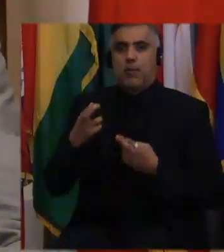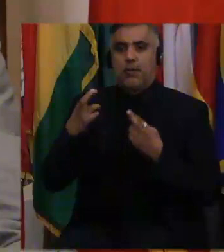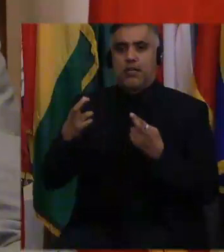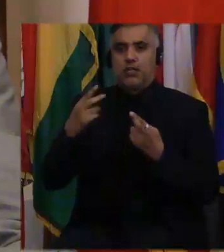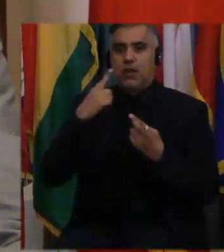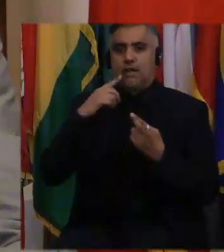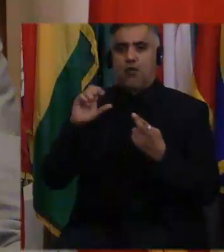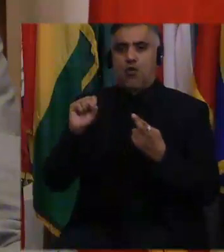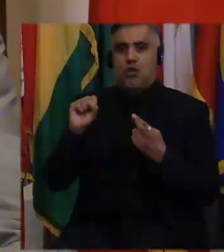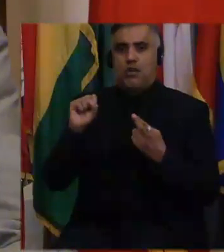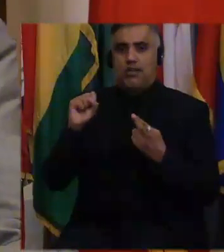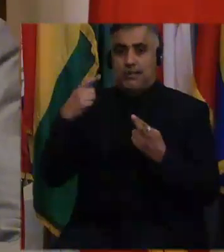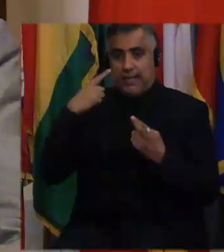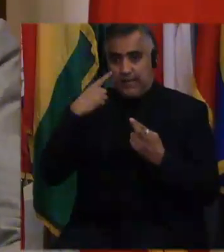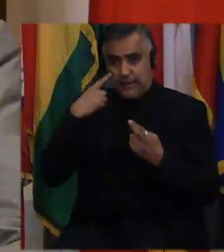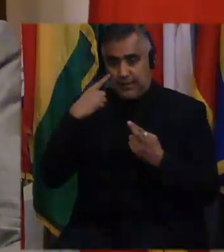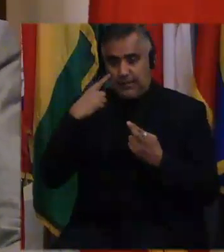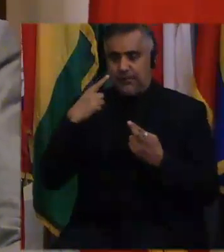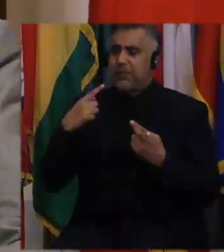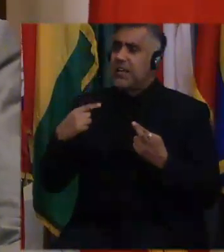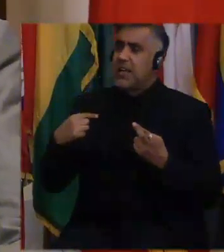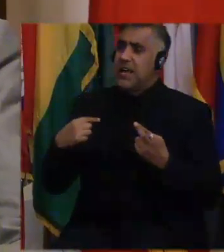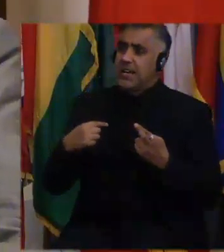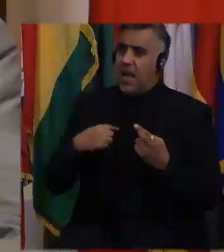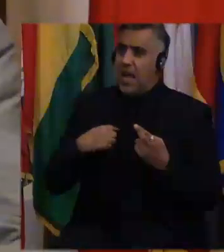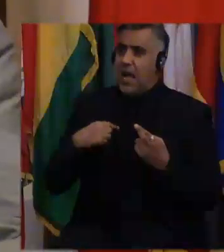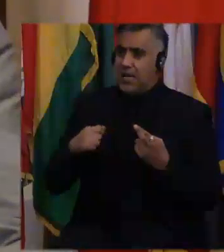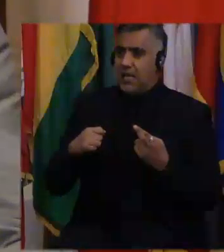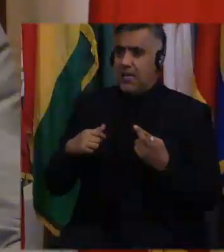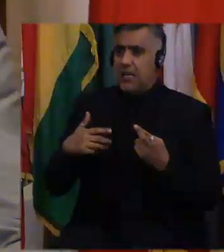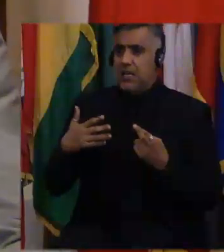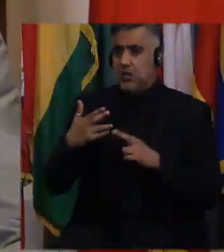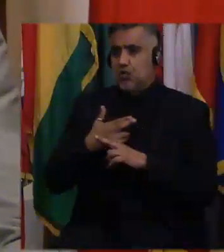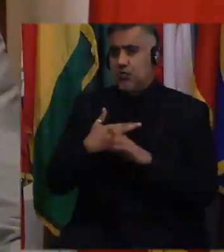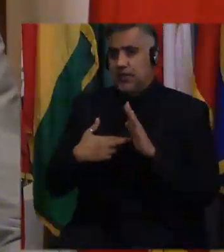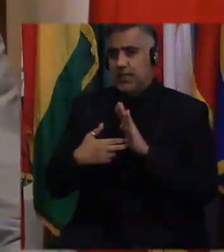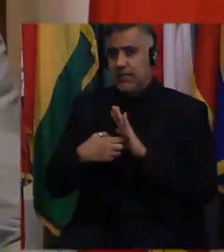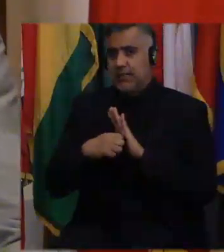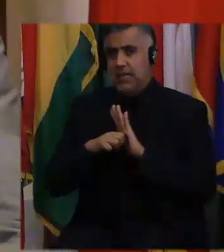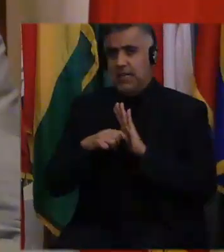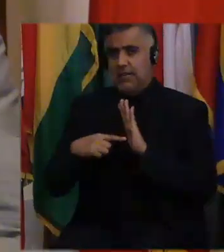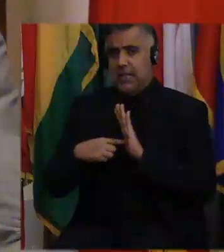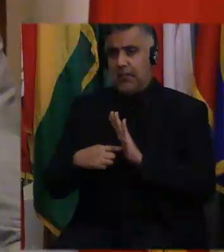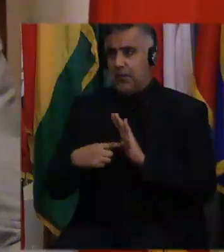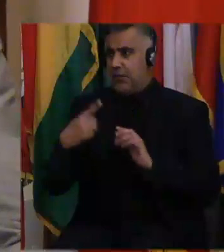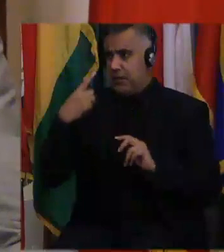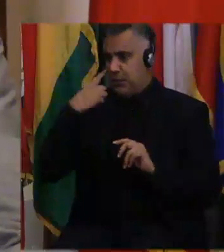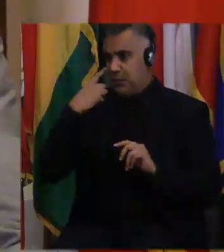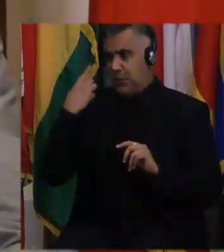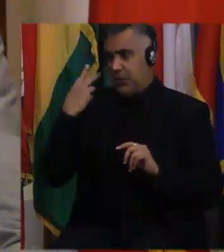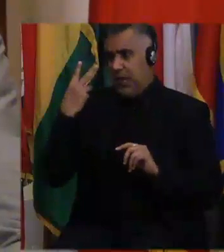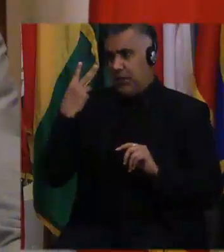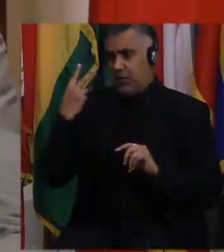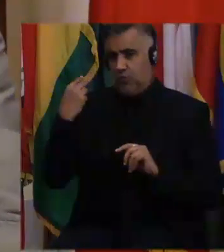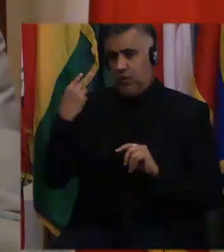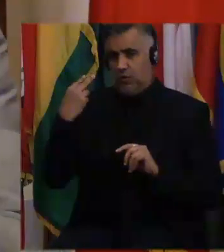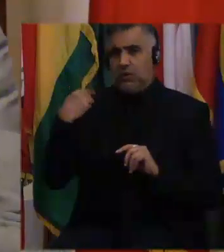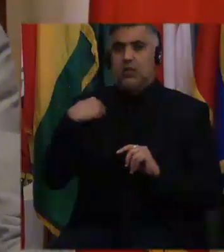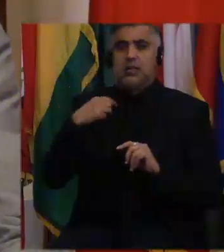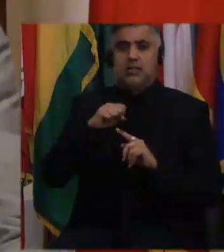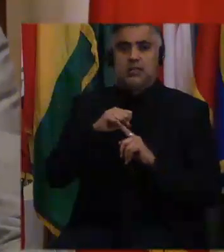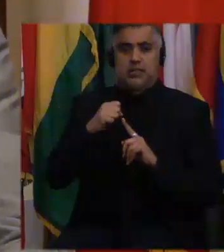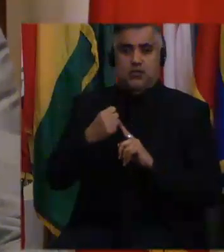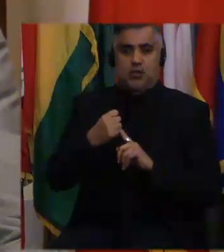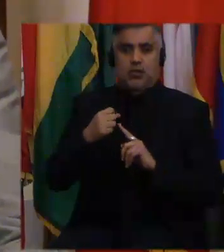Eu posso exemplificar os dois últimos que têm muito a ver com a situação das mulheres na região,